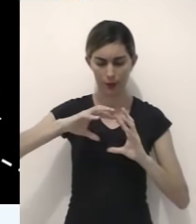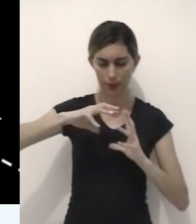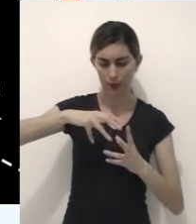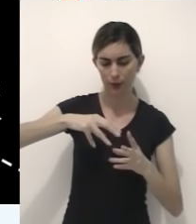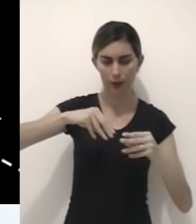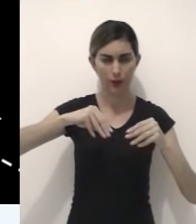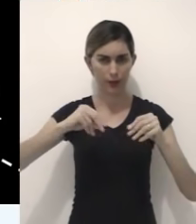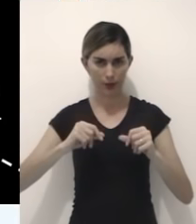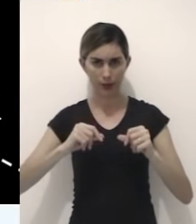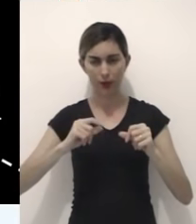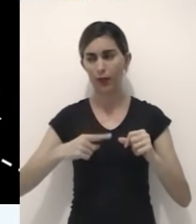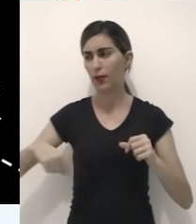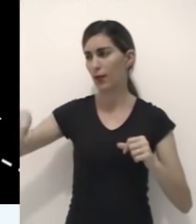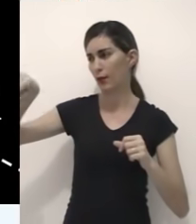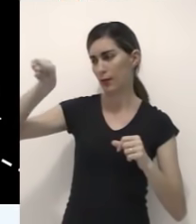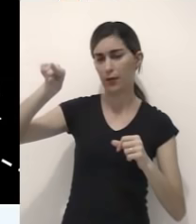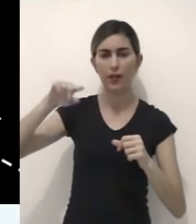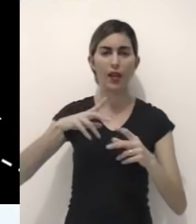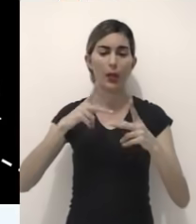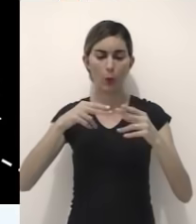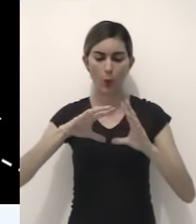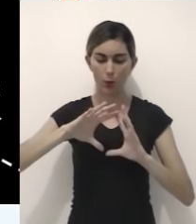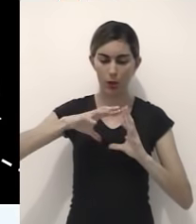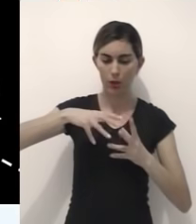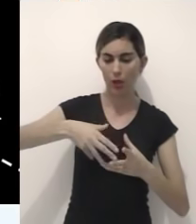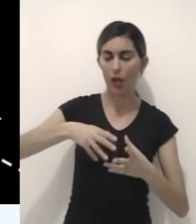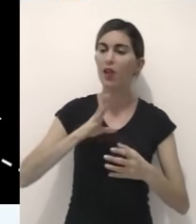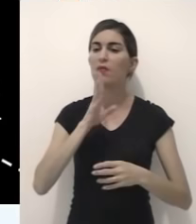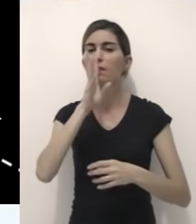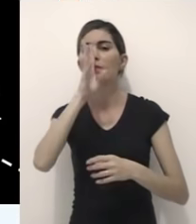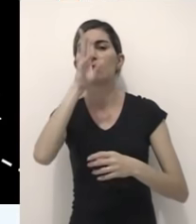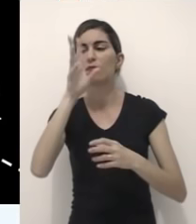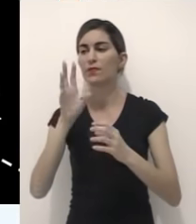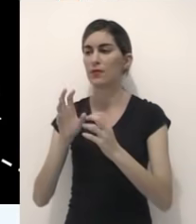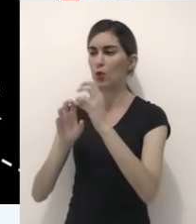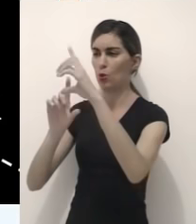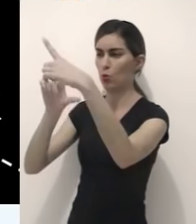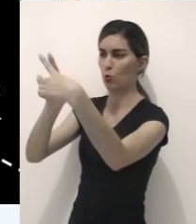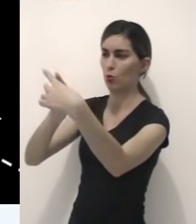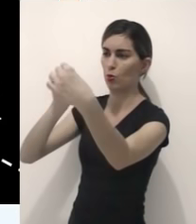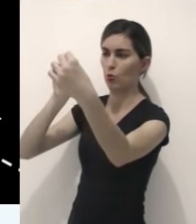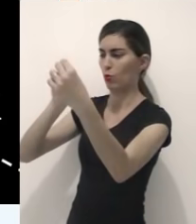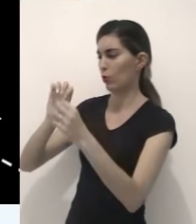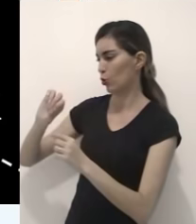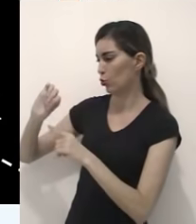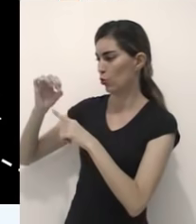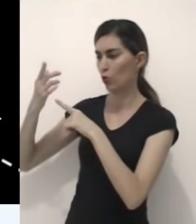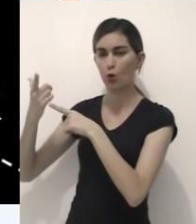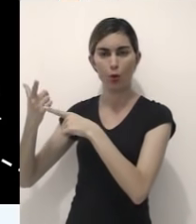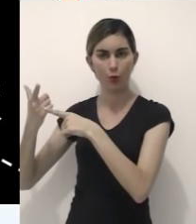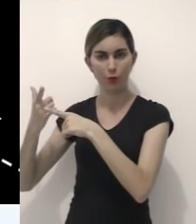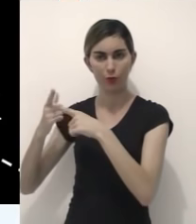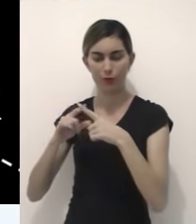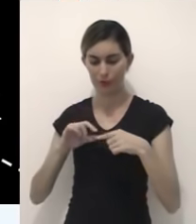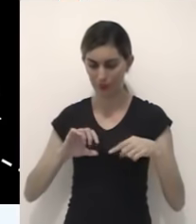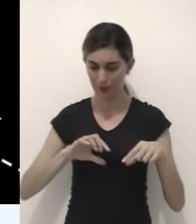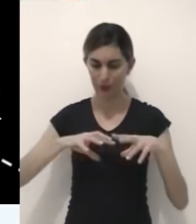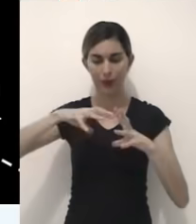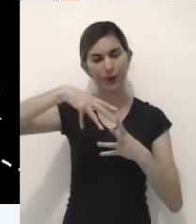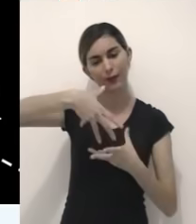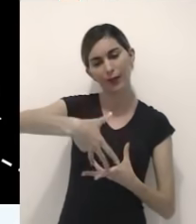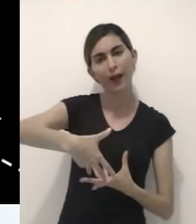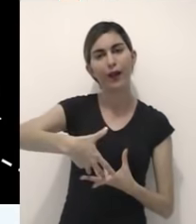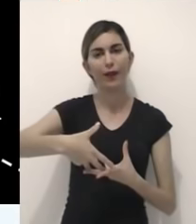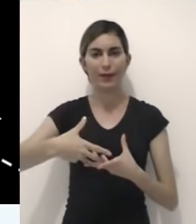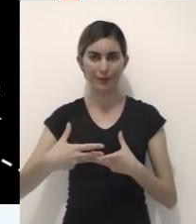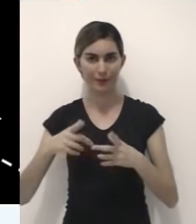Então, a Terra, nessa história aí, é a intrusa. Ela fica no meio entre os dois, entre o Rei